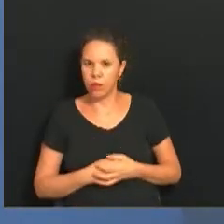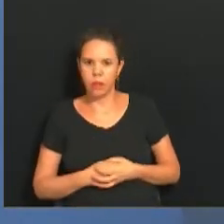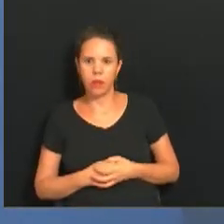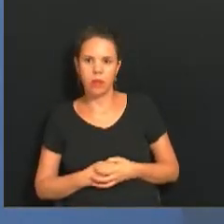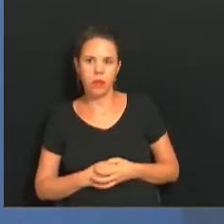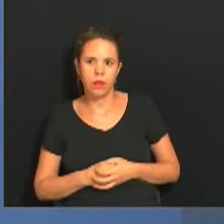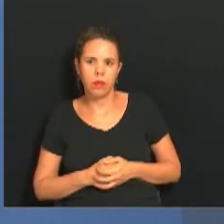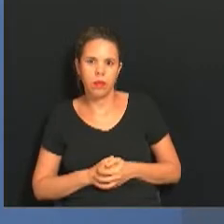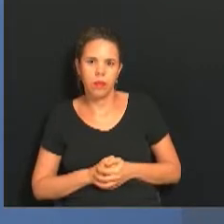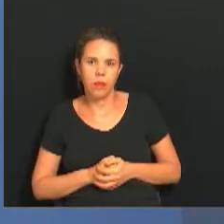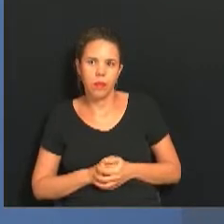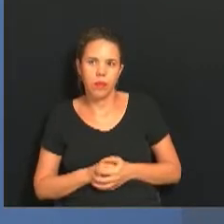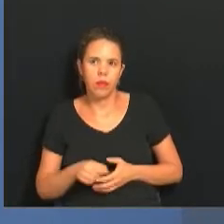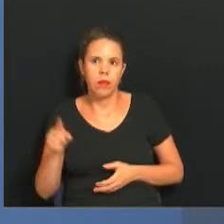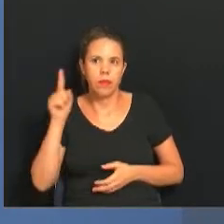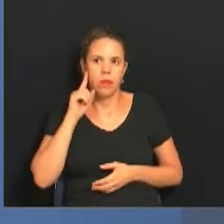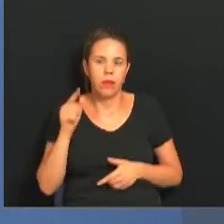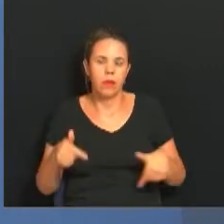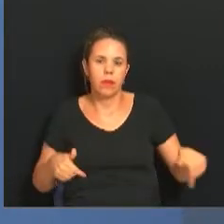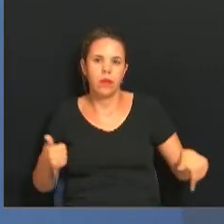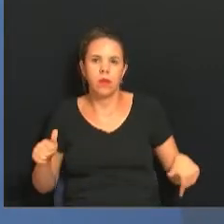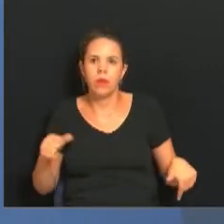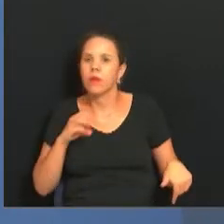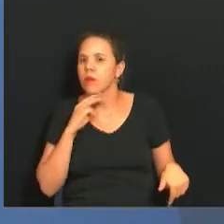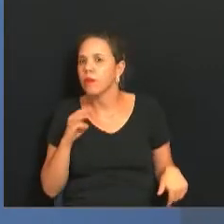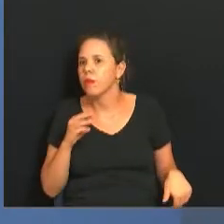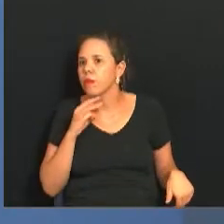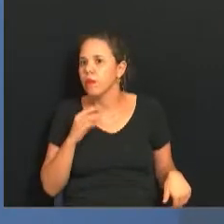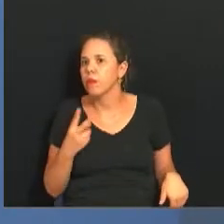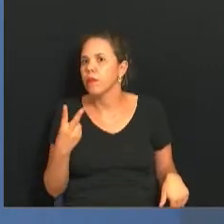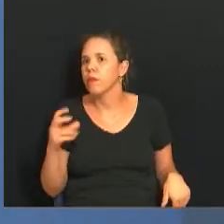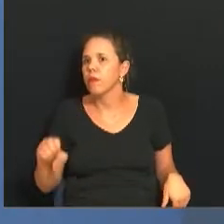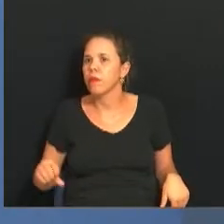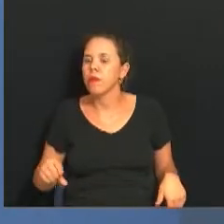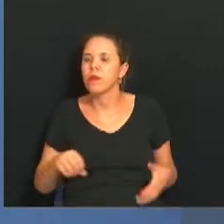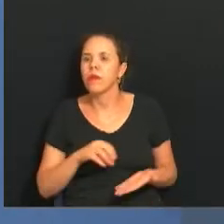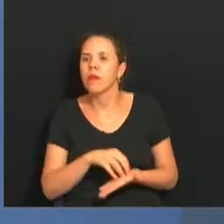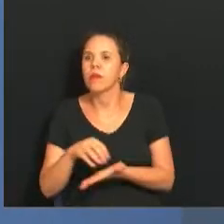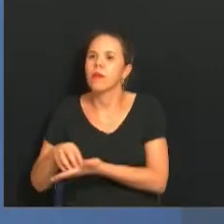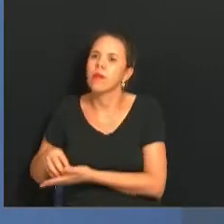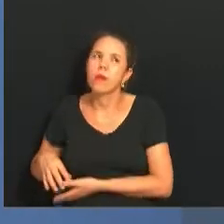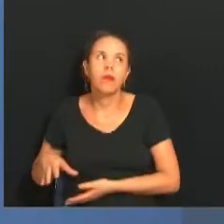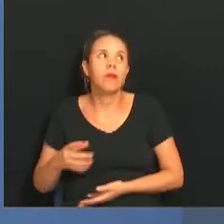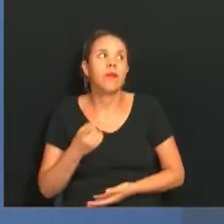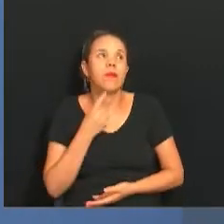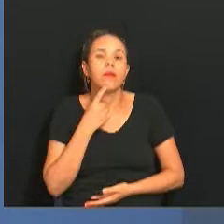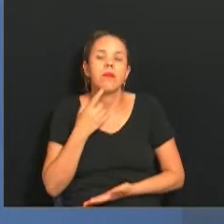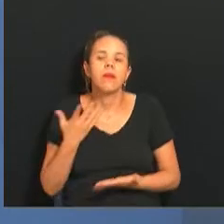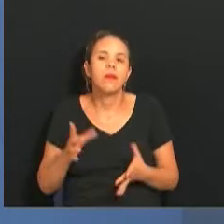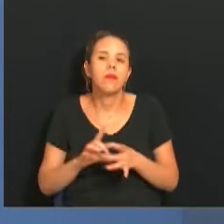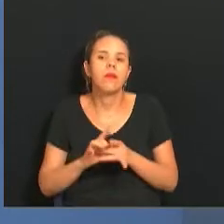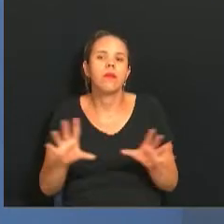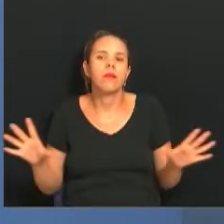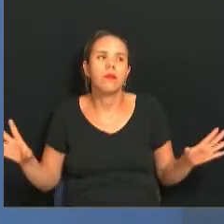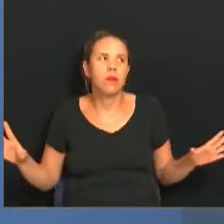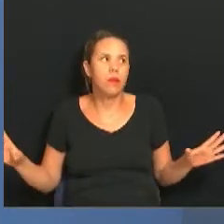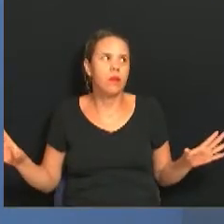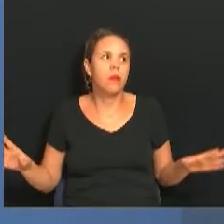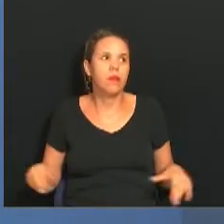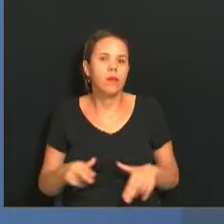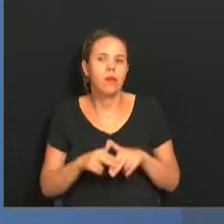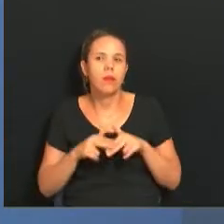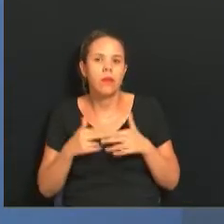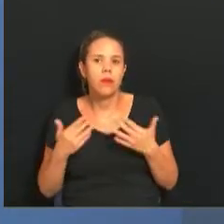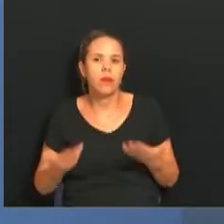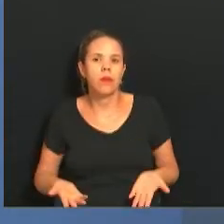olha, entre os dias 7 e 11 de março, serão 29 centros de saúde aqui da cidade disponibilizados justamente para